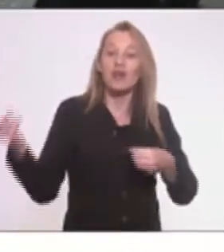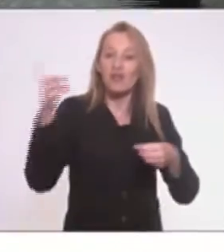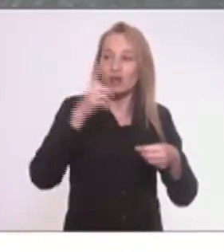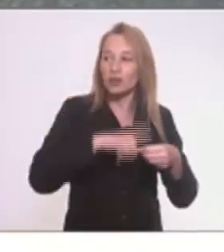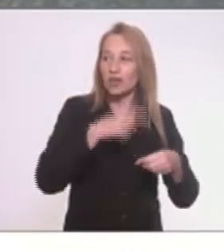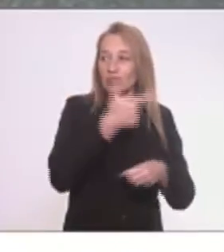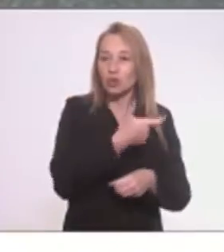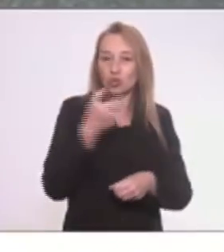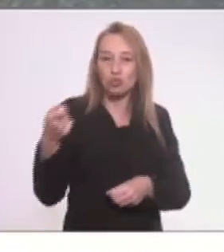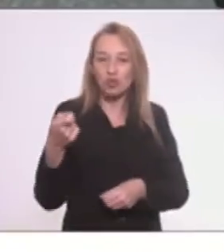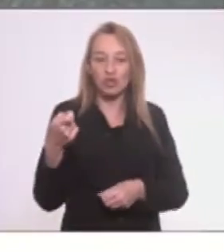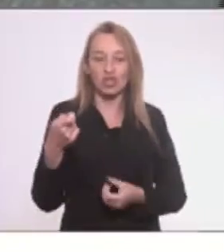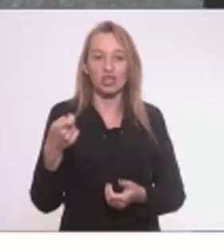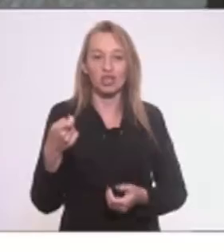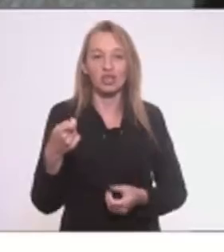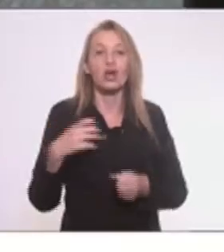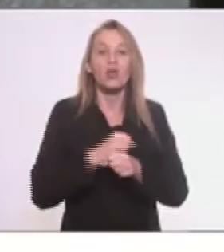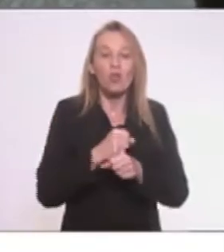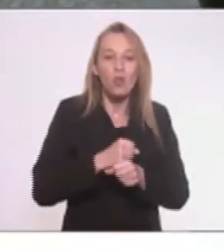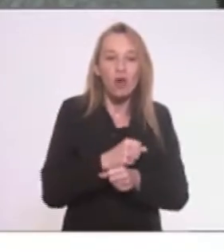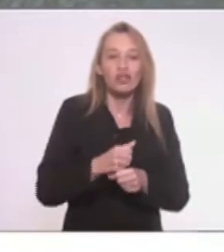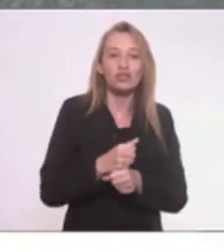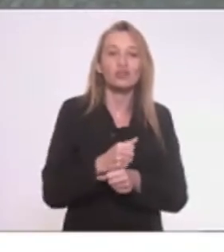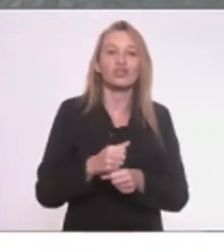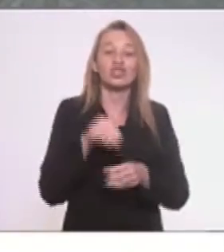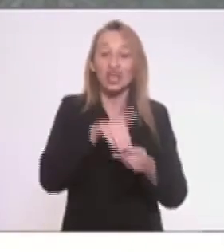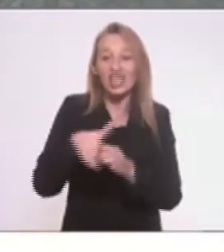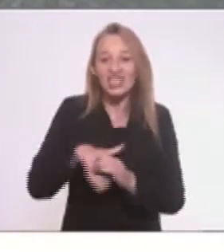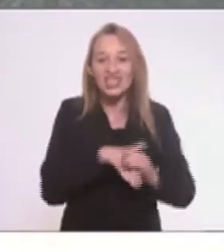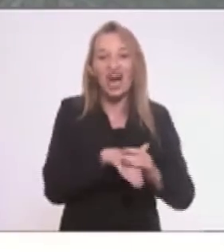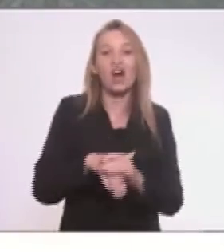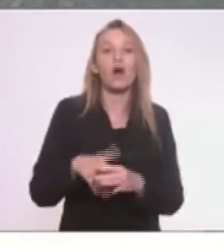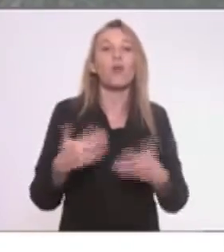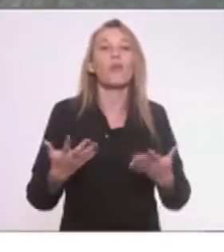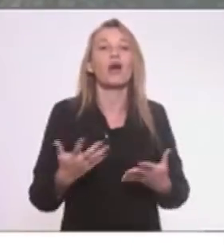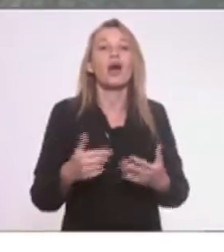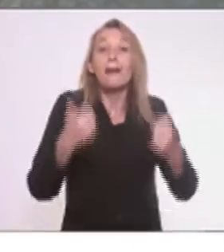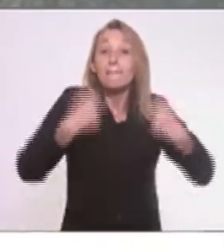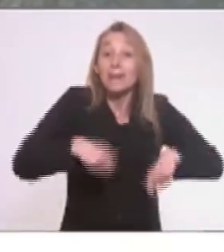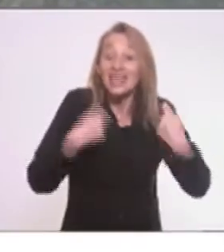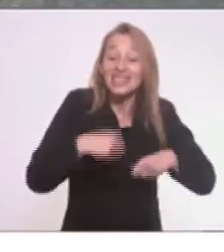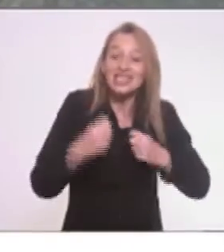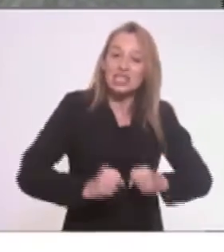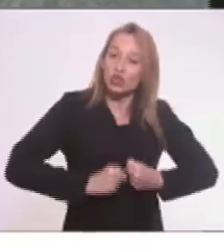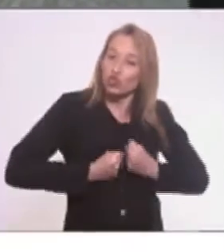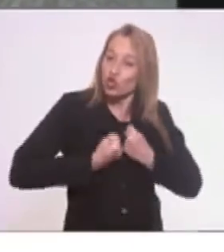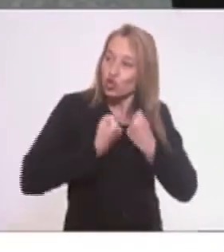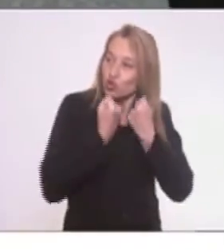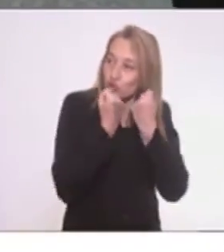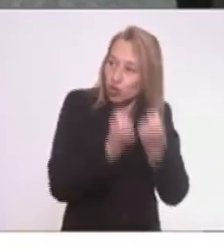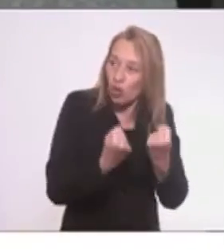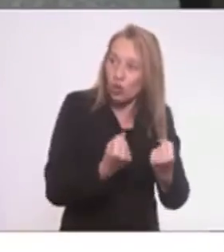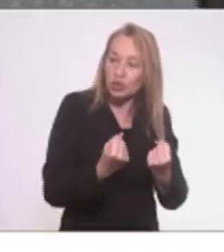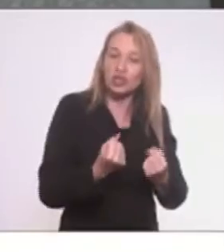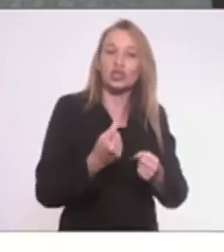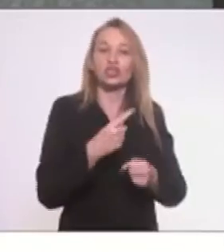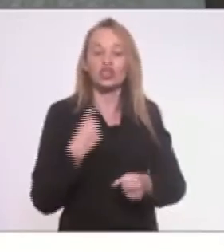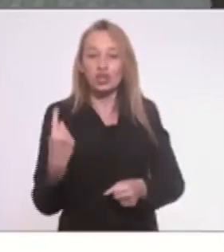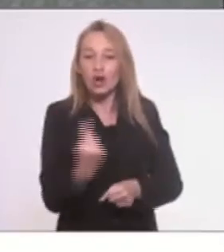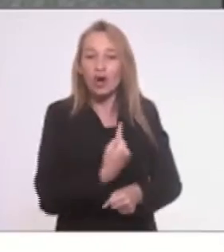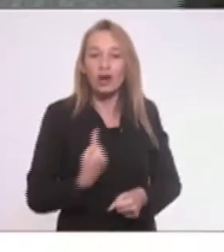em 2020, um ano eleitoral, um ano que precisa da dedicação de todos